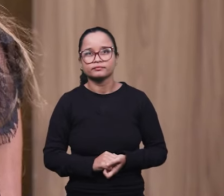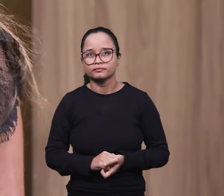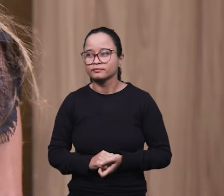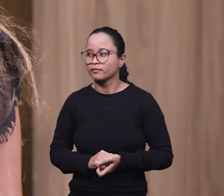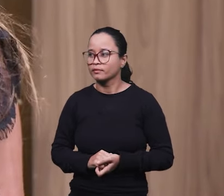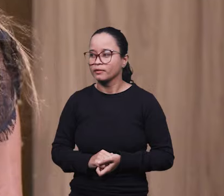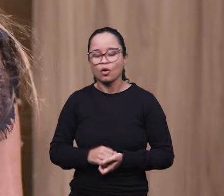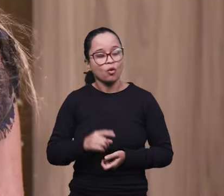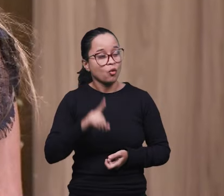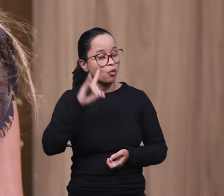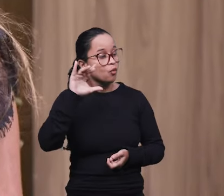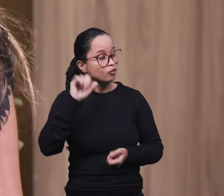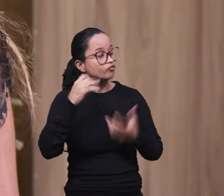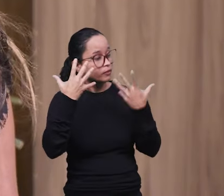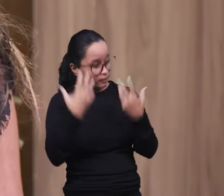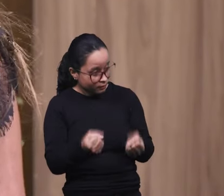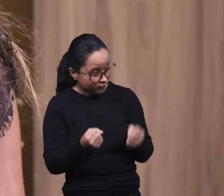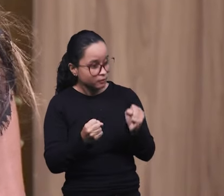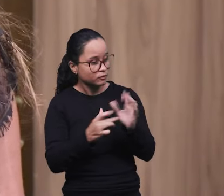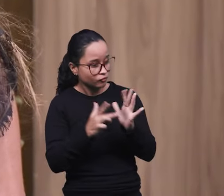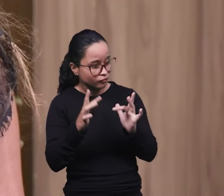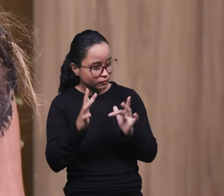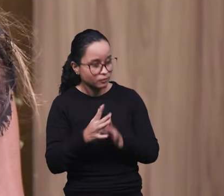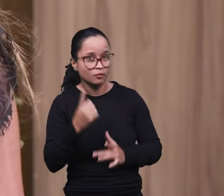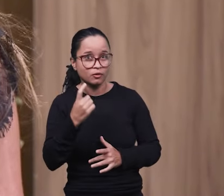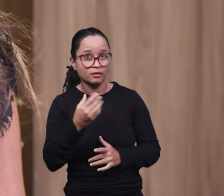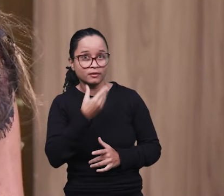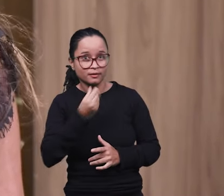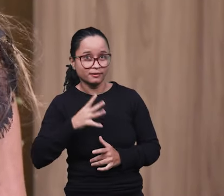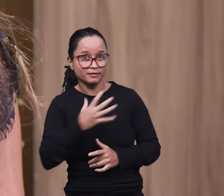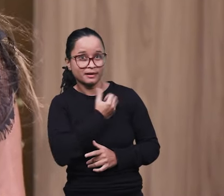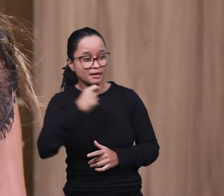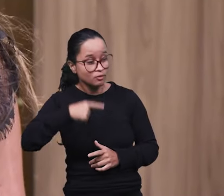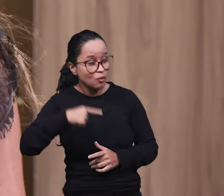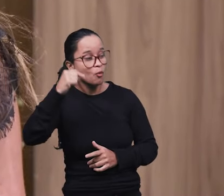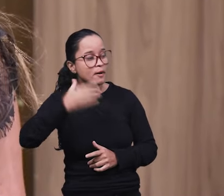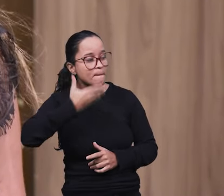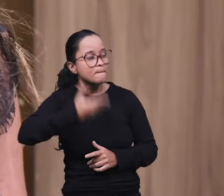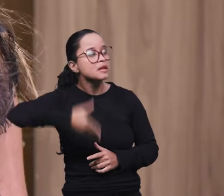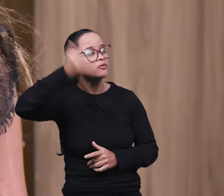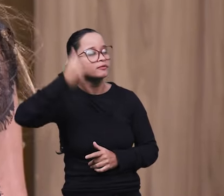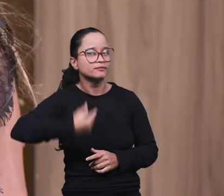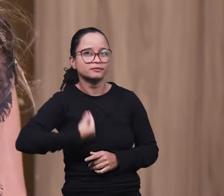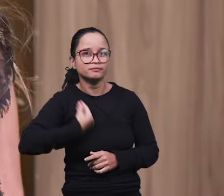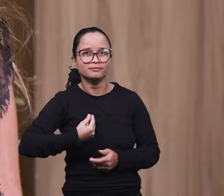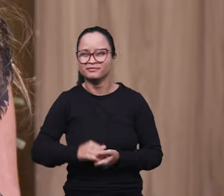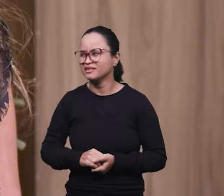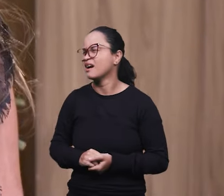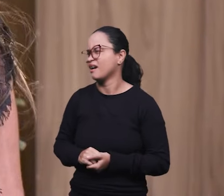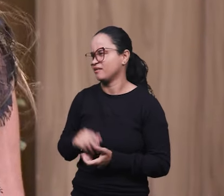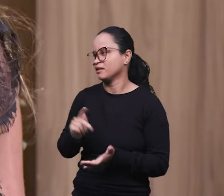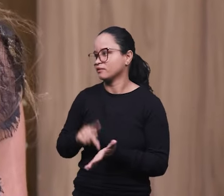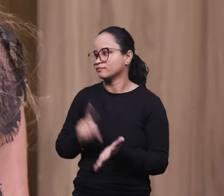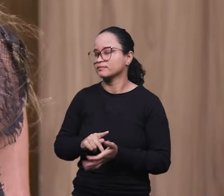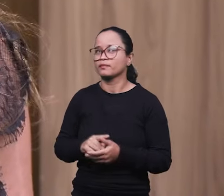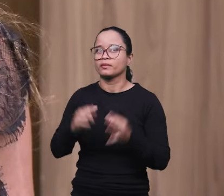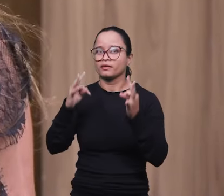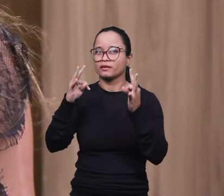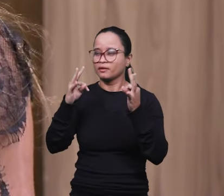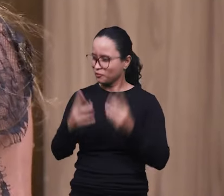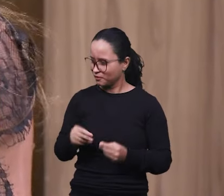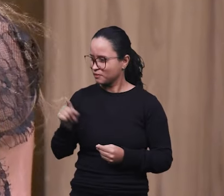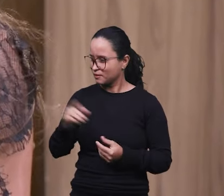dia eu aceitei o Senhor na minha vida como meu único suficiente Salvador foi a melhor decisão que eu já fiz na minha vida ela falou é realmente tudo isso